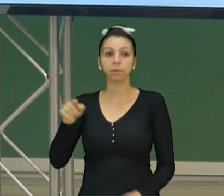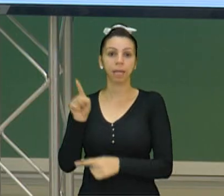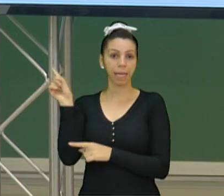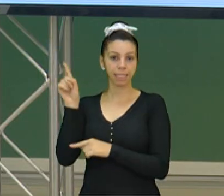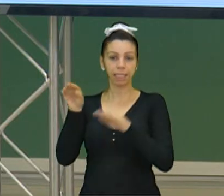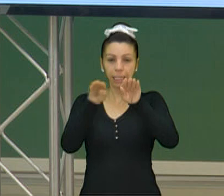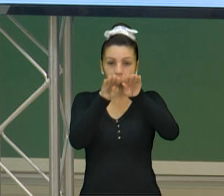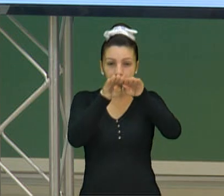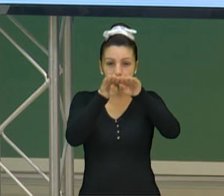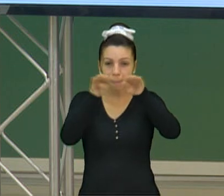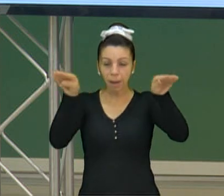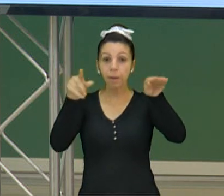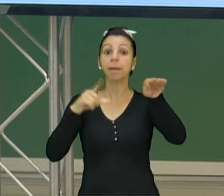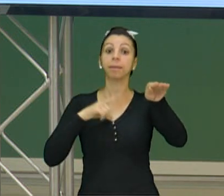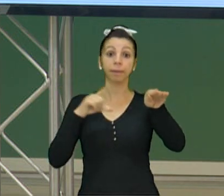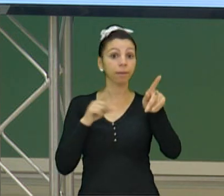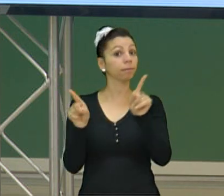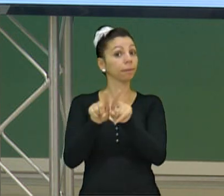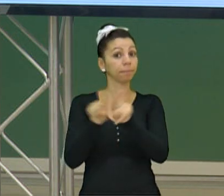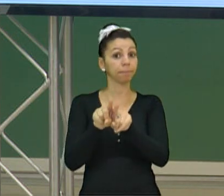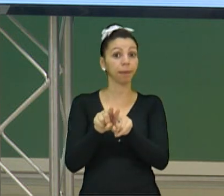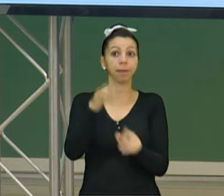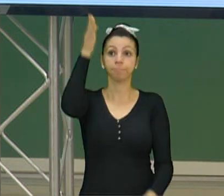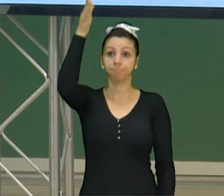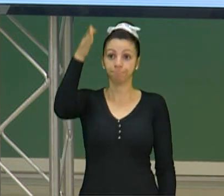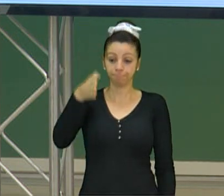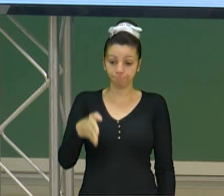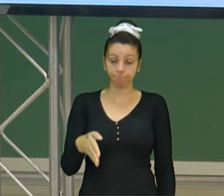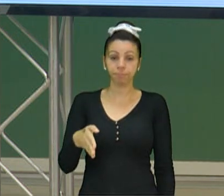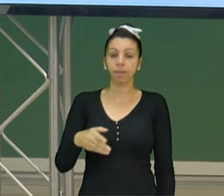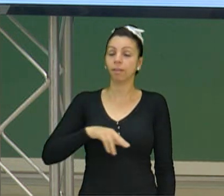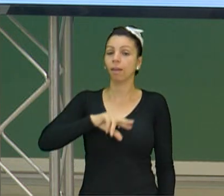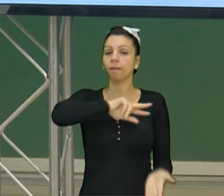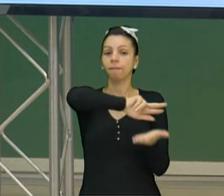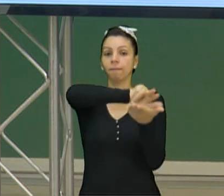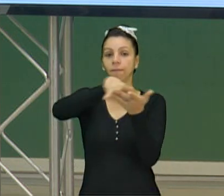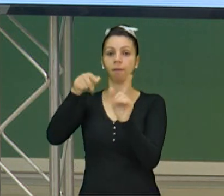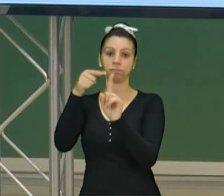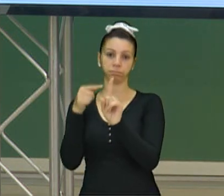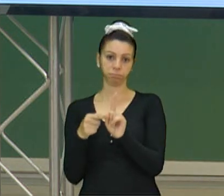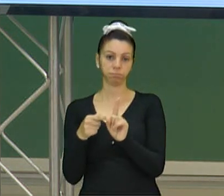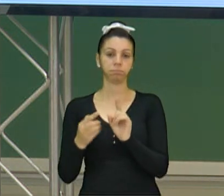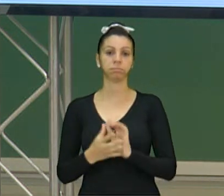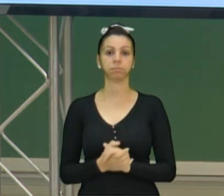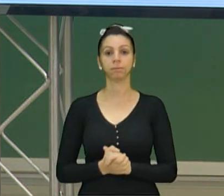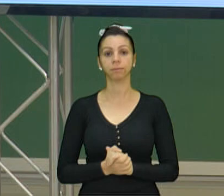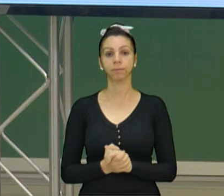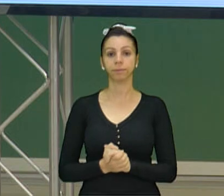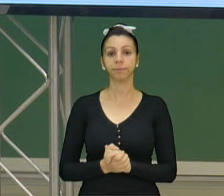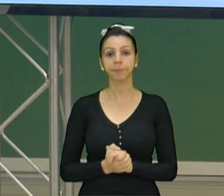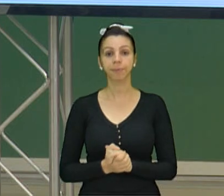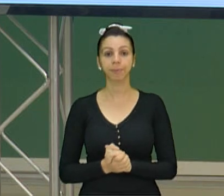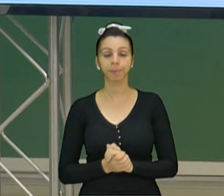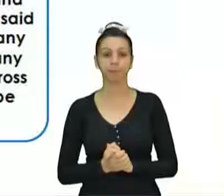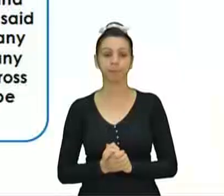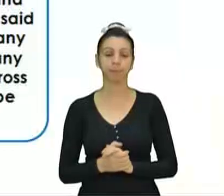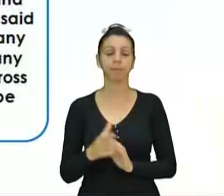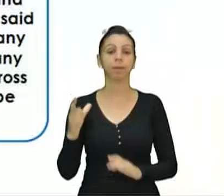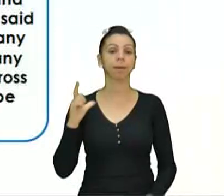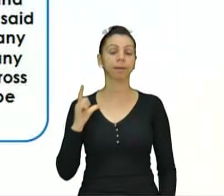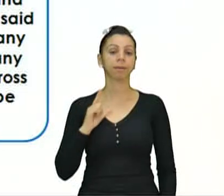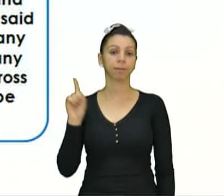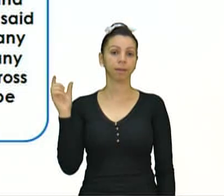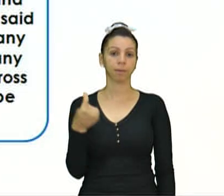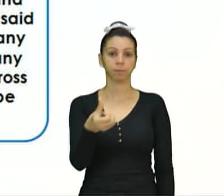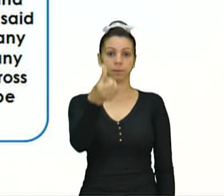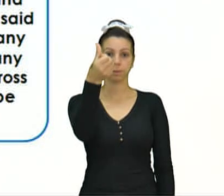horizontal, tem também na vertical, beleza? Então, existem várias possibilidades. Aqui, nós temos 6 Olimpíadas